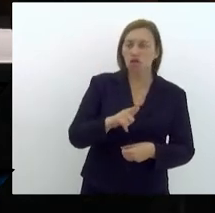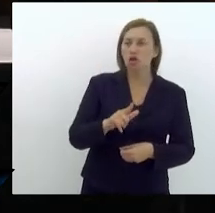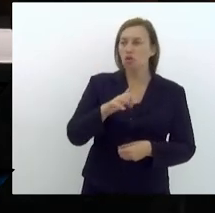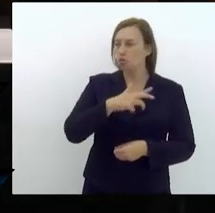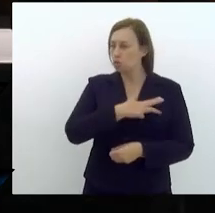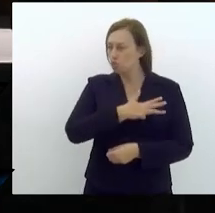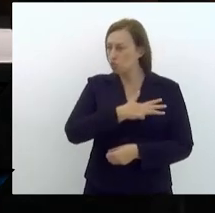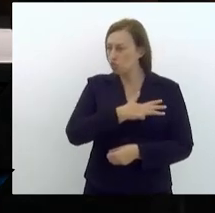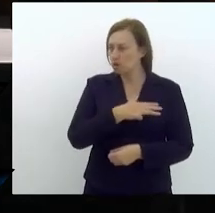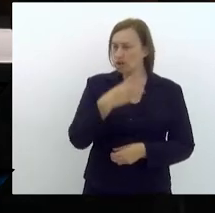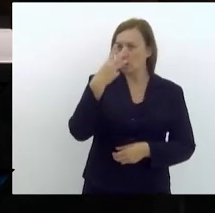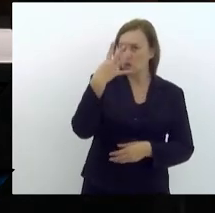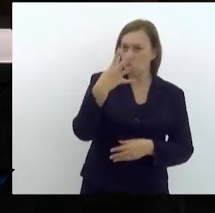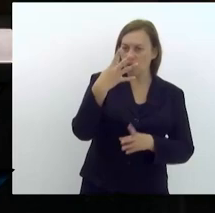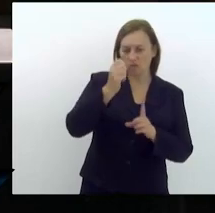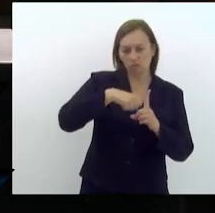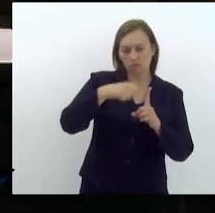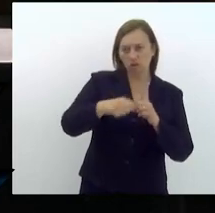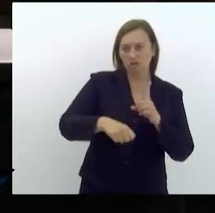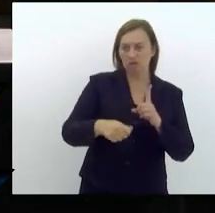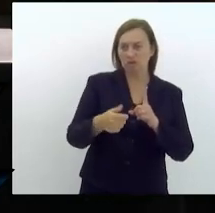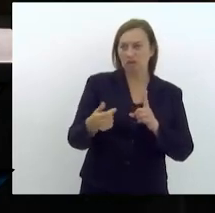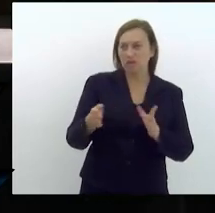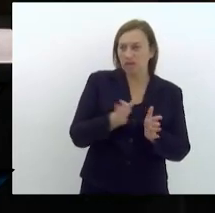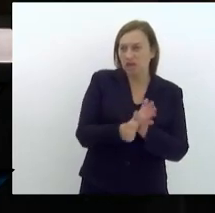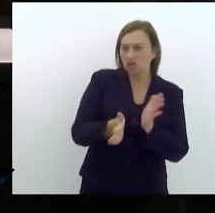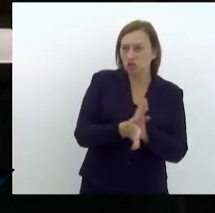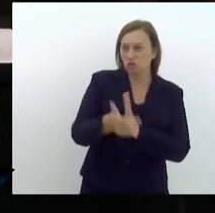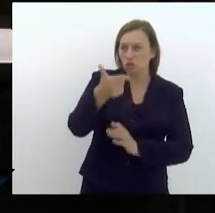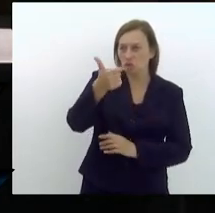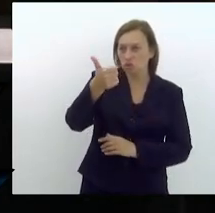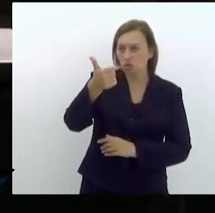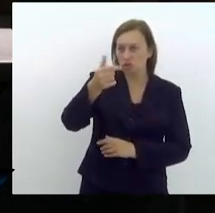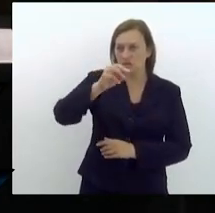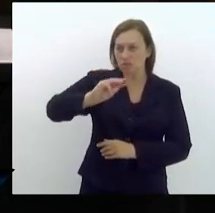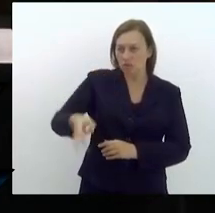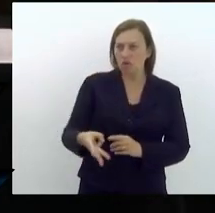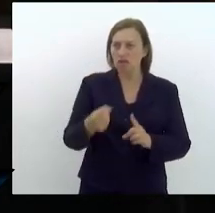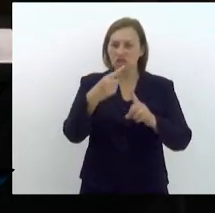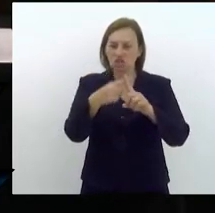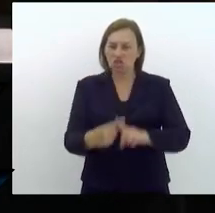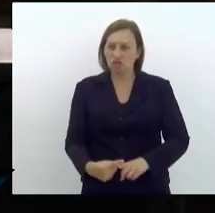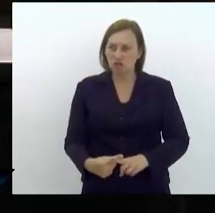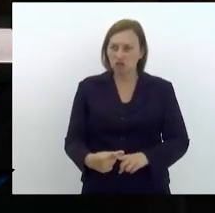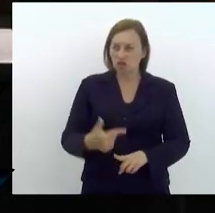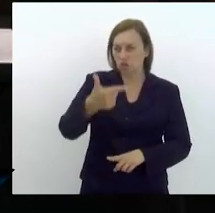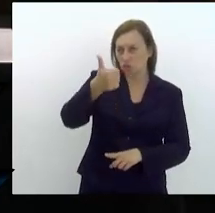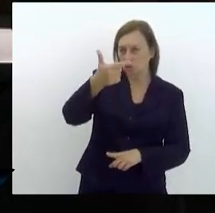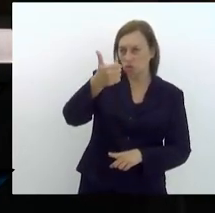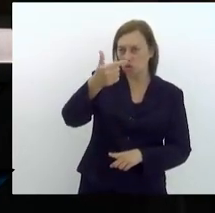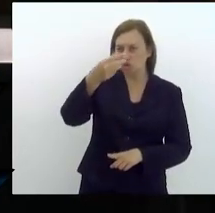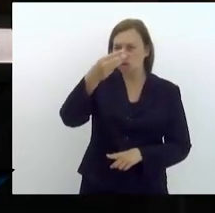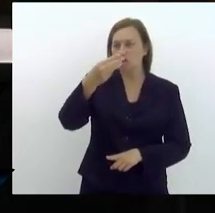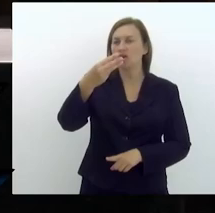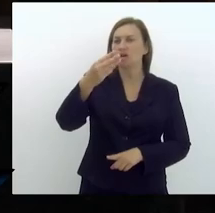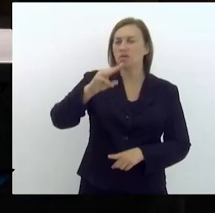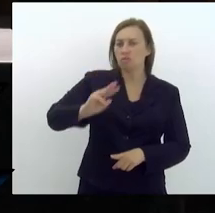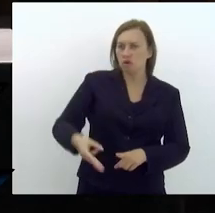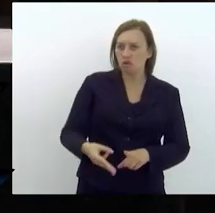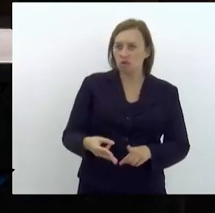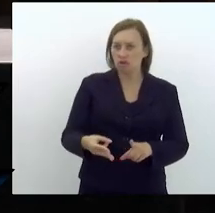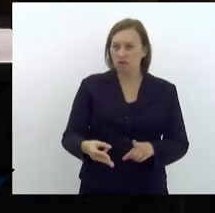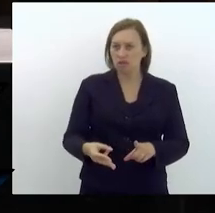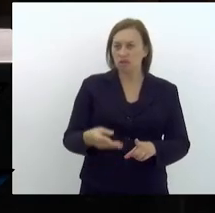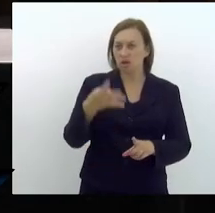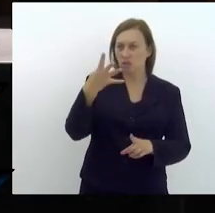apenas quatro meses já gastou 12 milhões se a gente for fazer uma regra de três dividir os 12 milhões pelos quatro meses e multiplicar por 48